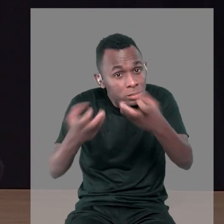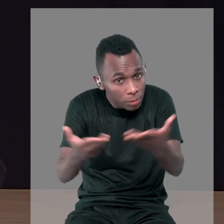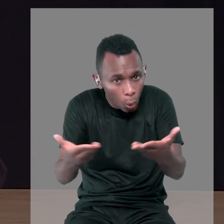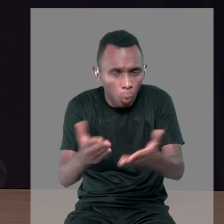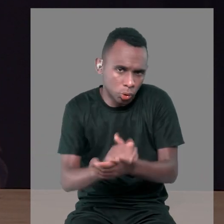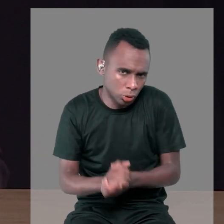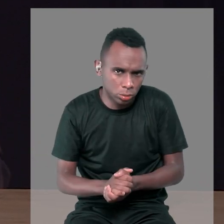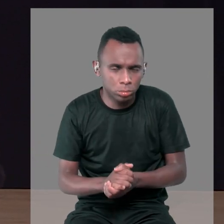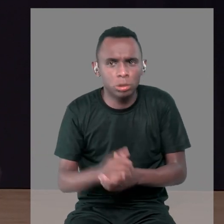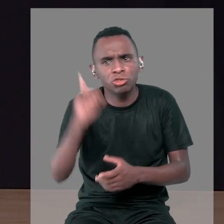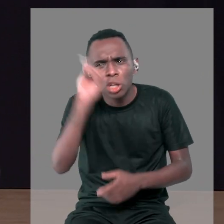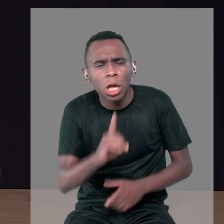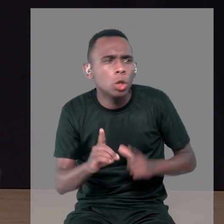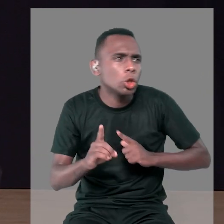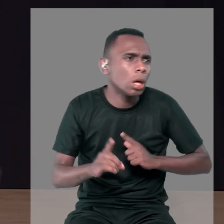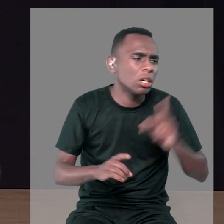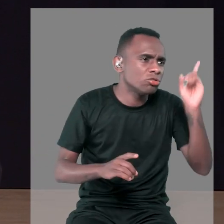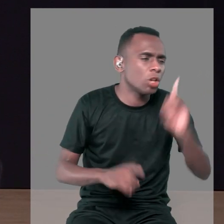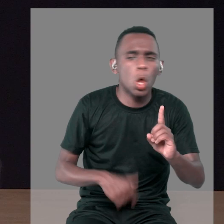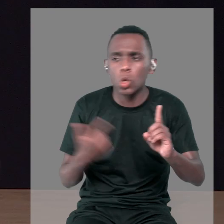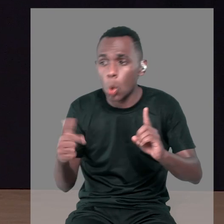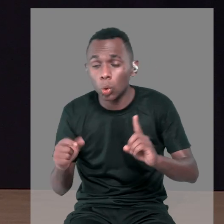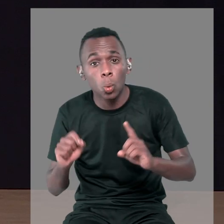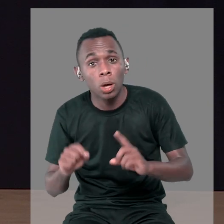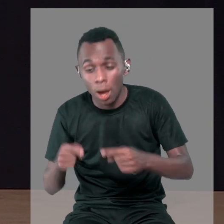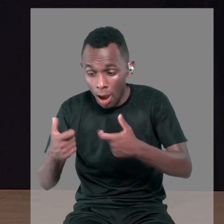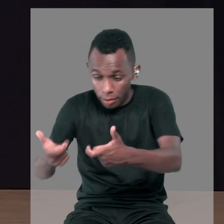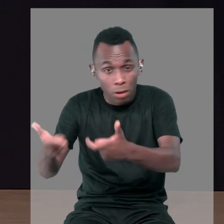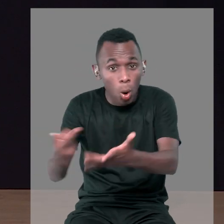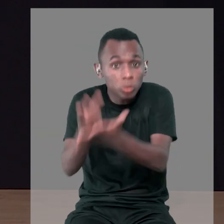tem direito ou não tem direito, não. A questão é que a guerra aí está.